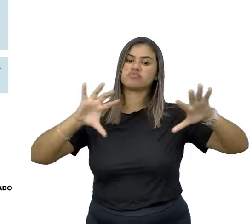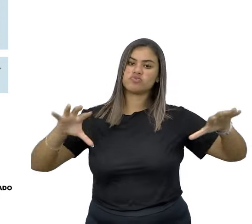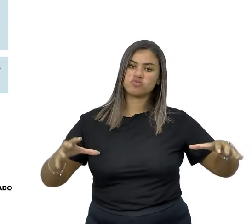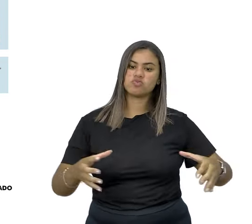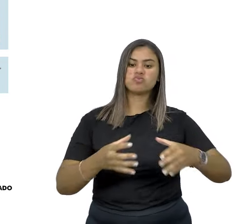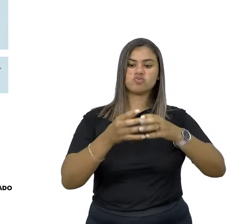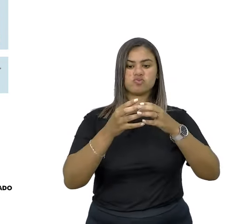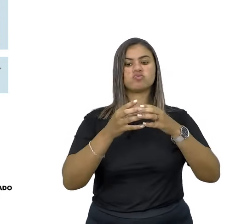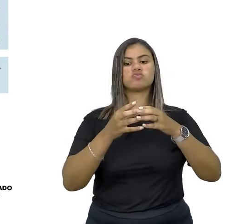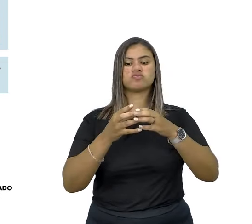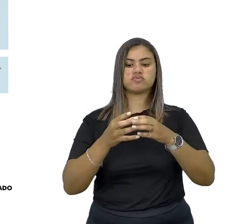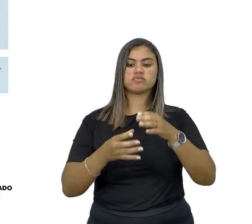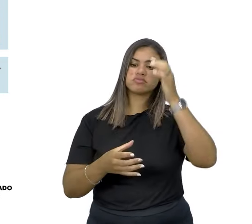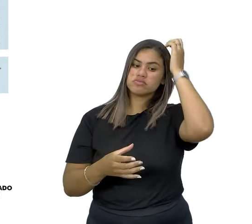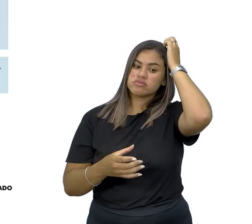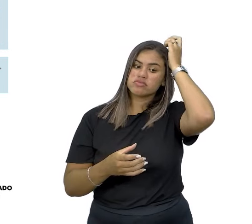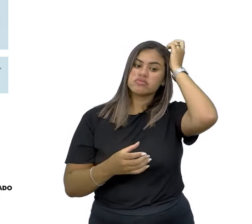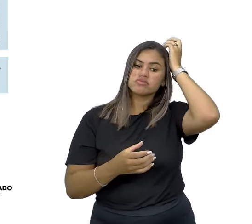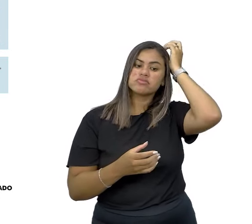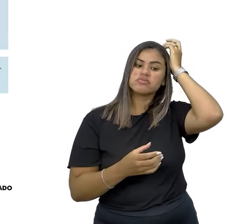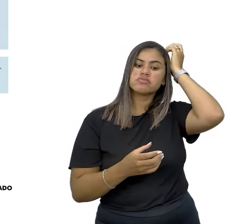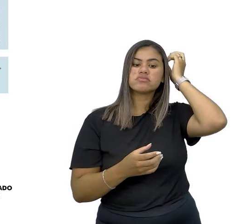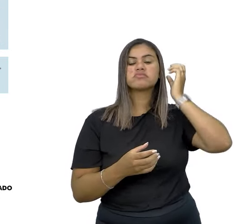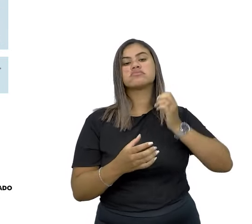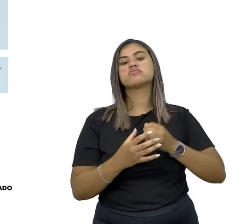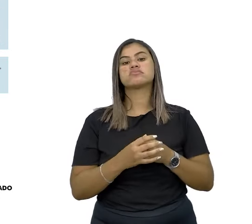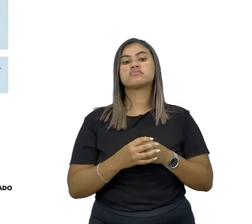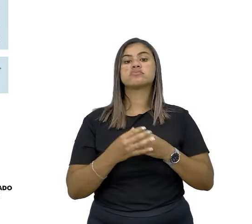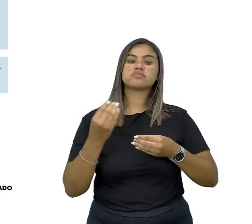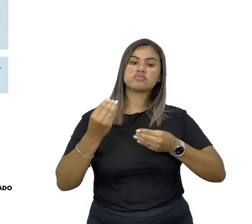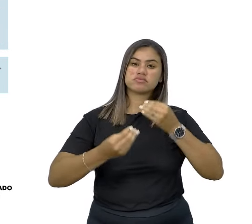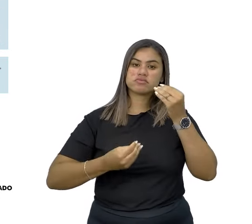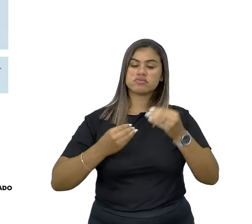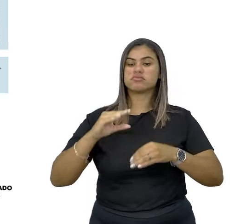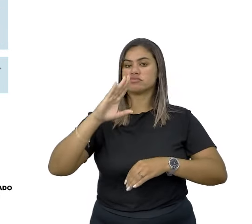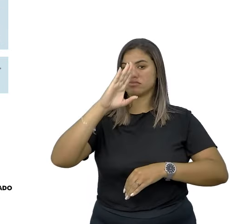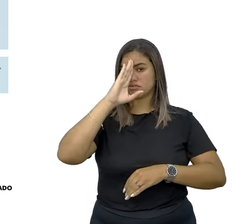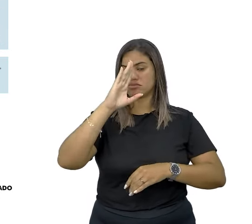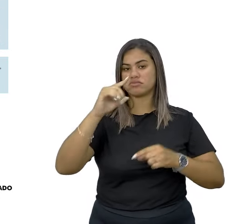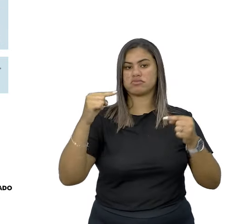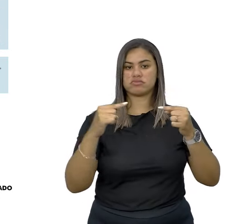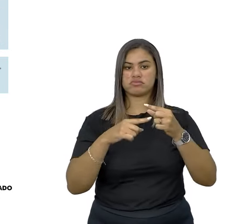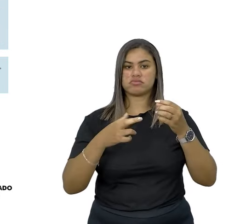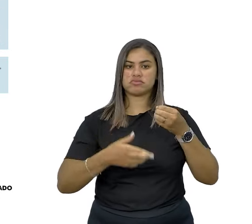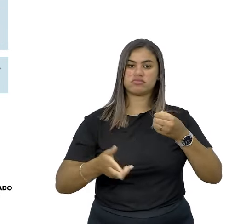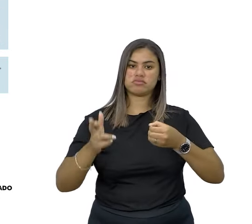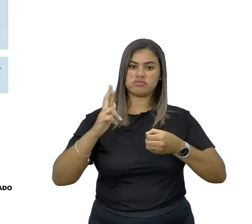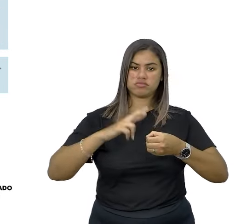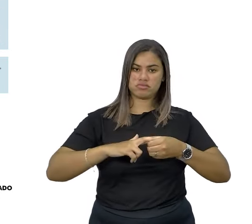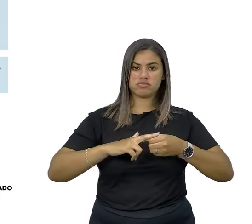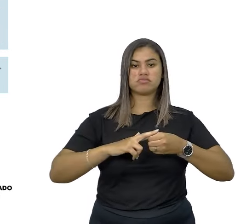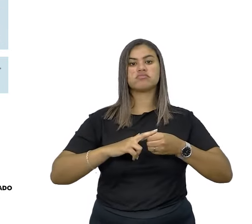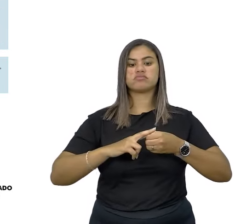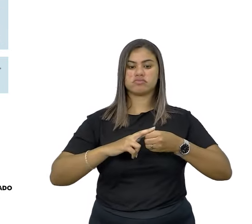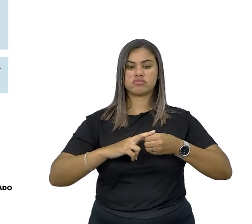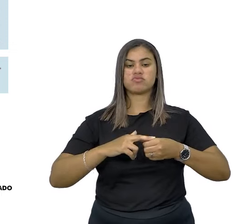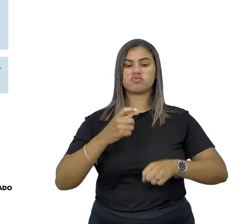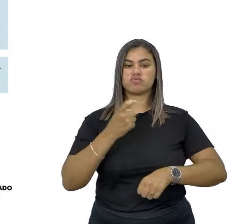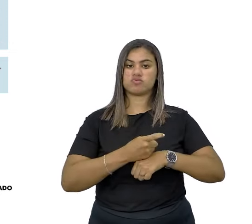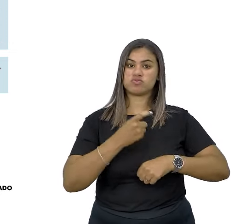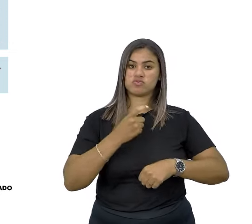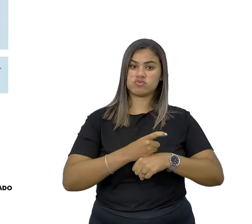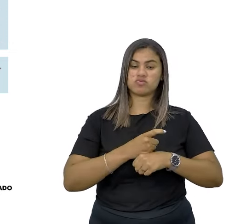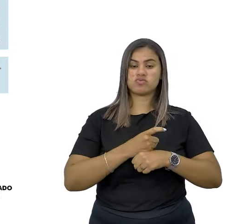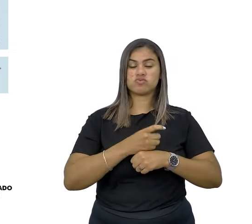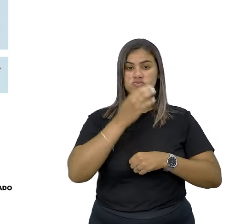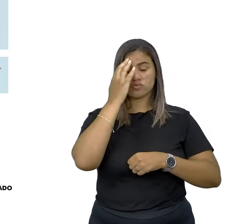didático metodológico. Destacamos que o principal olhar é para a retomada das características dos sólidos,